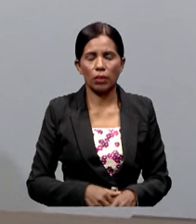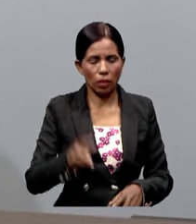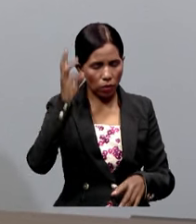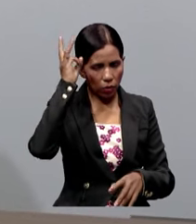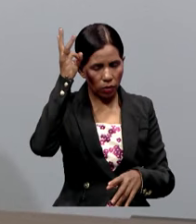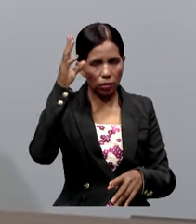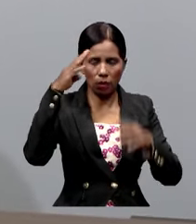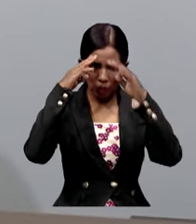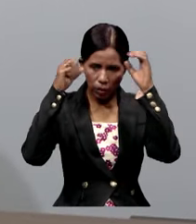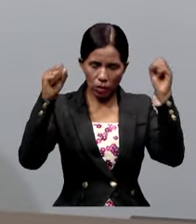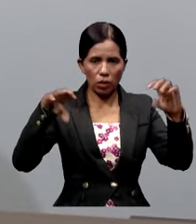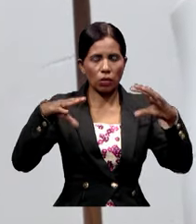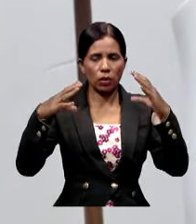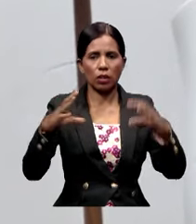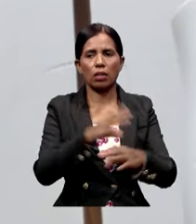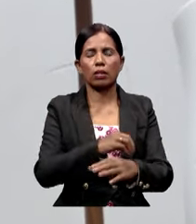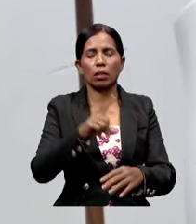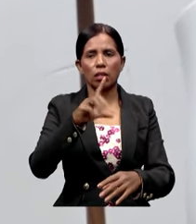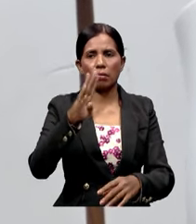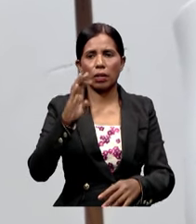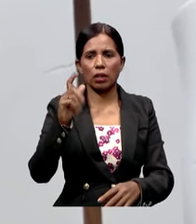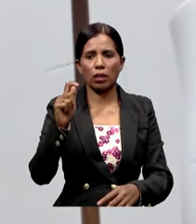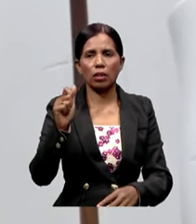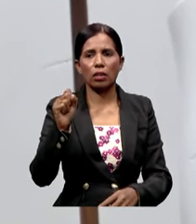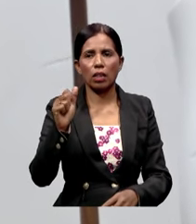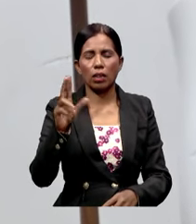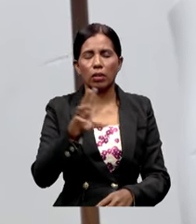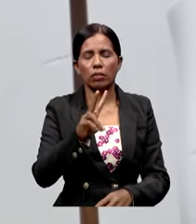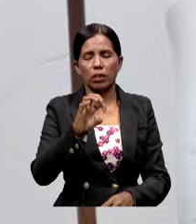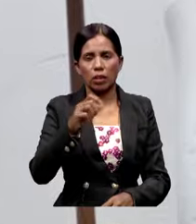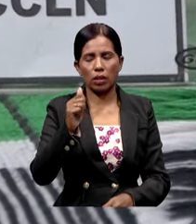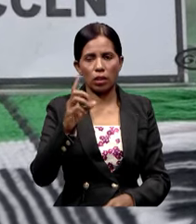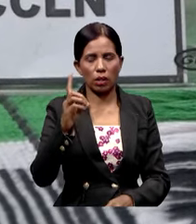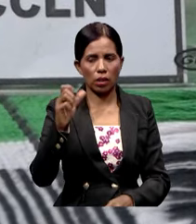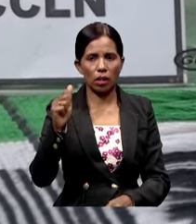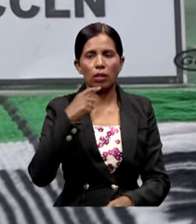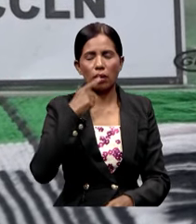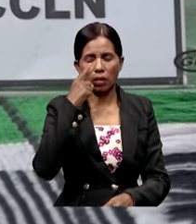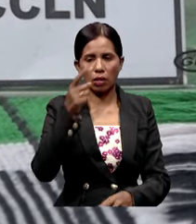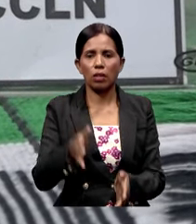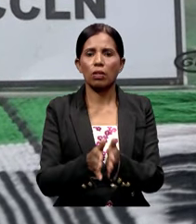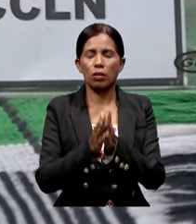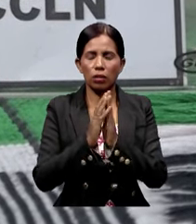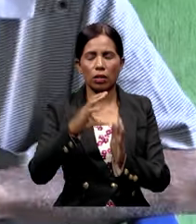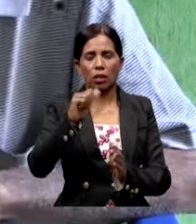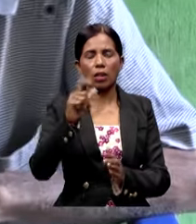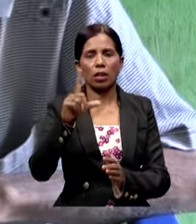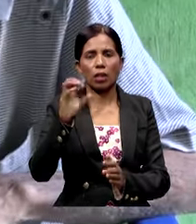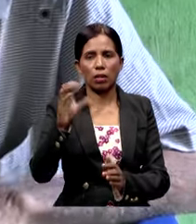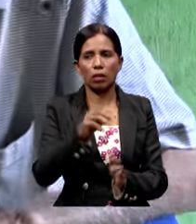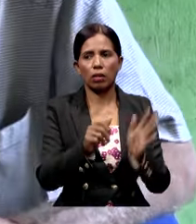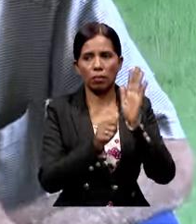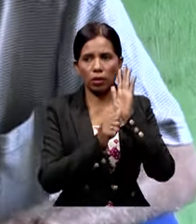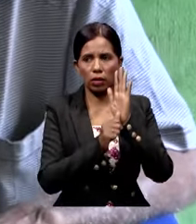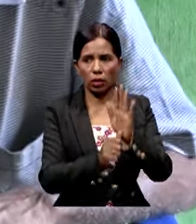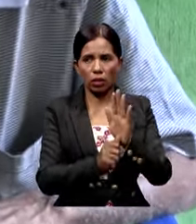ne presidente Conselho Combatente Libertação Nacional Vidal de Jesus Ria Kleman, Husuba Carlos César atua presente